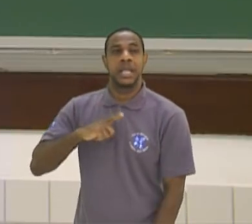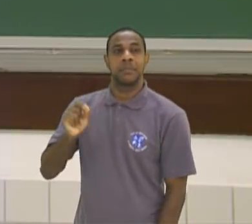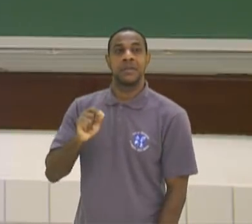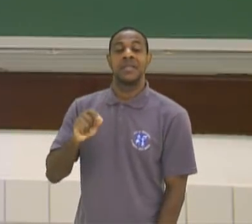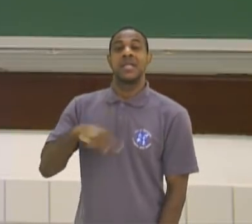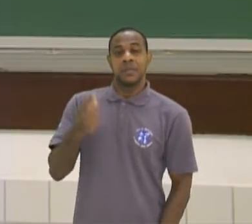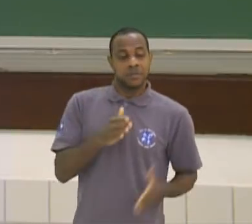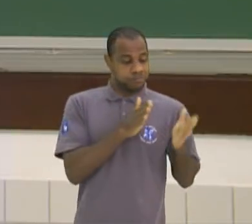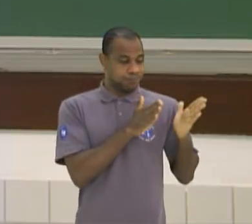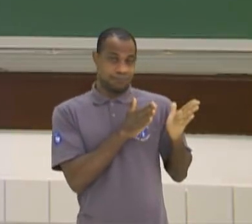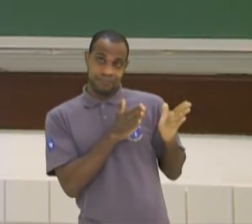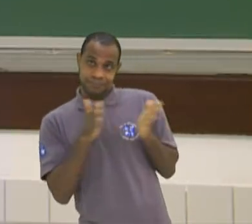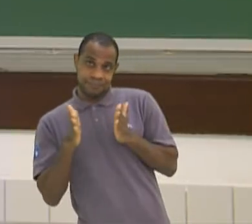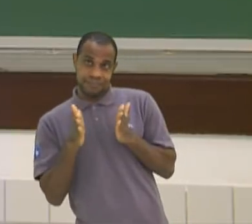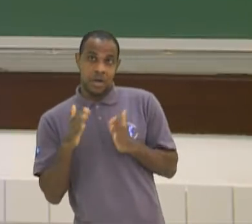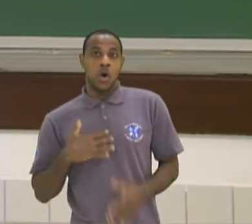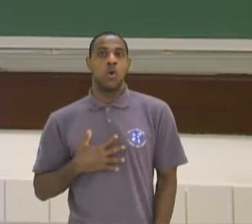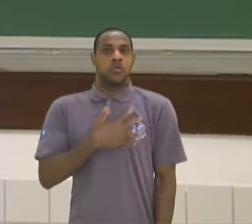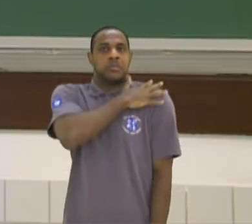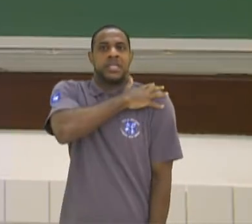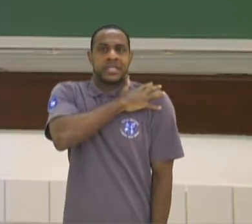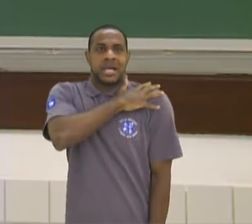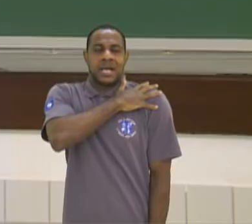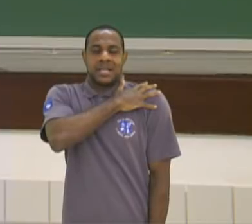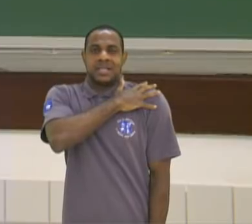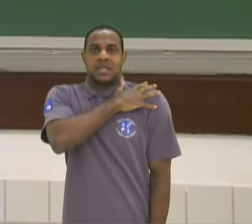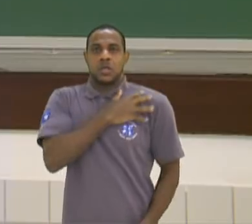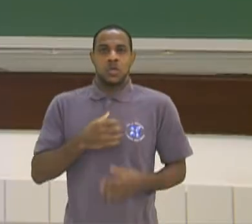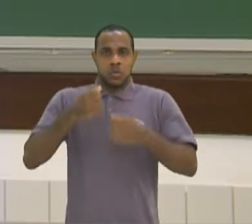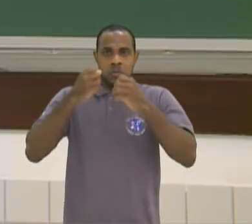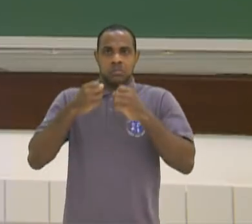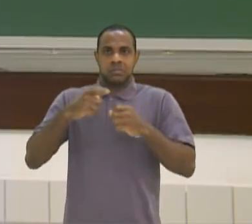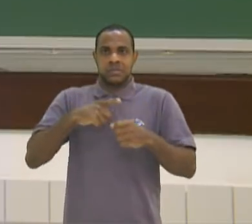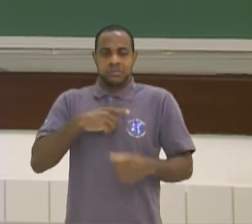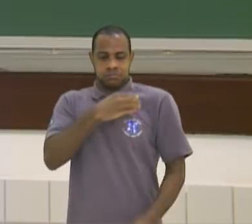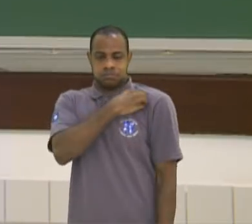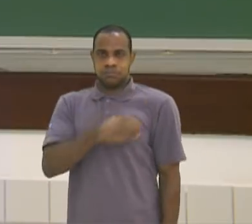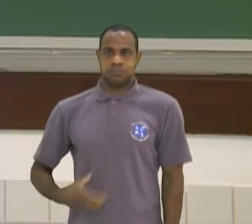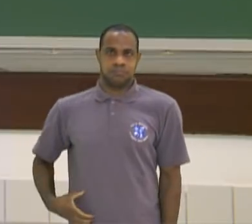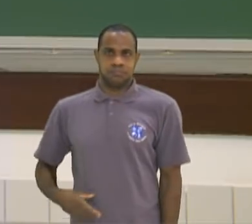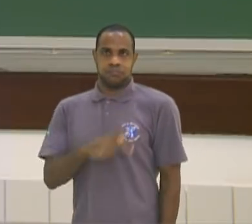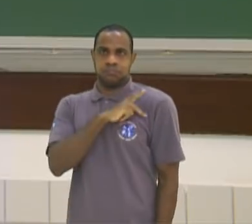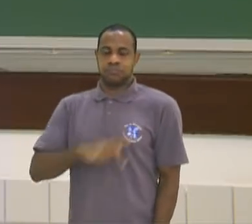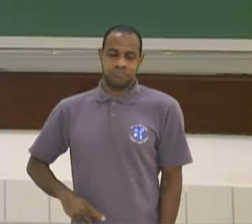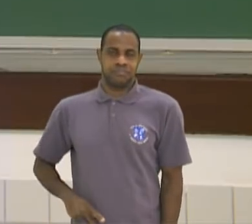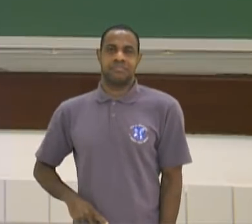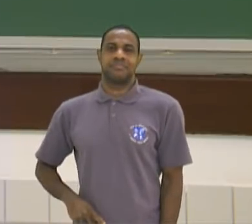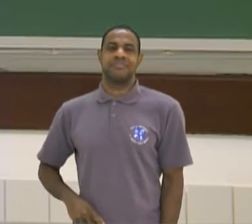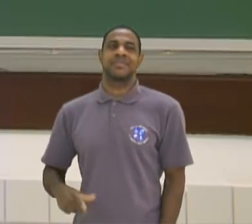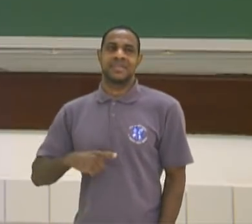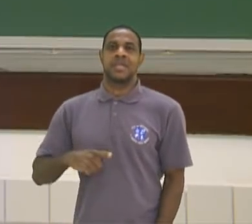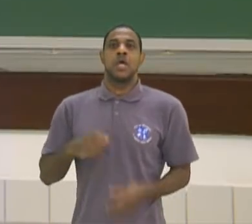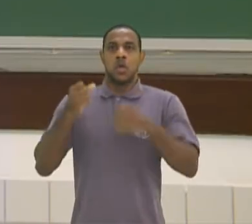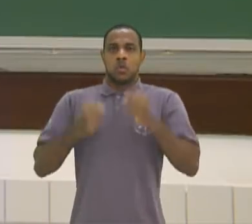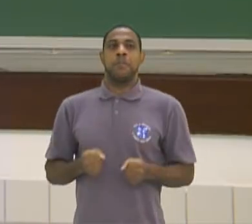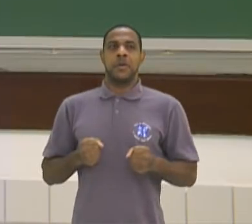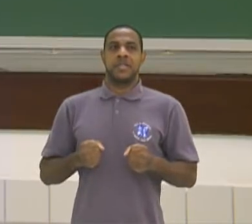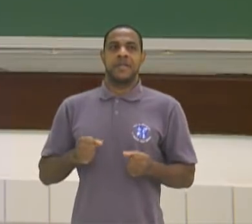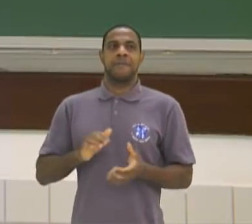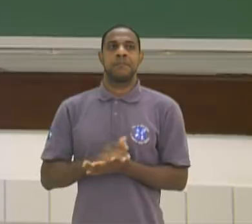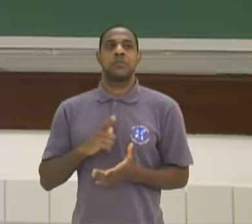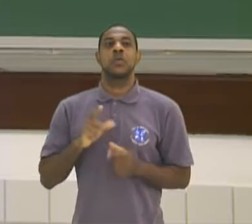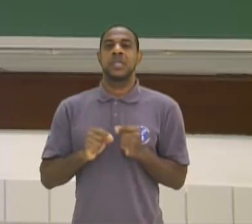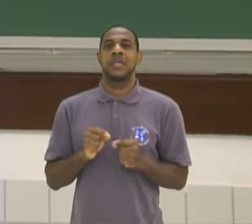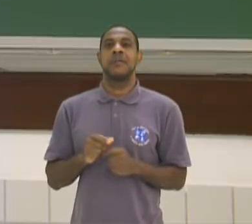a sequência disso. Os militares agora no poder do Chile, liderados pelo general Augusto